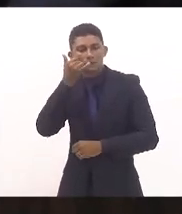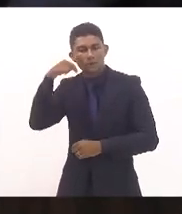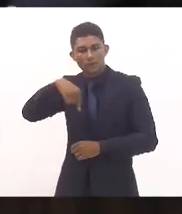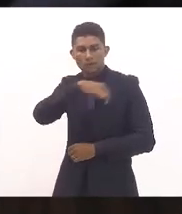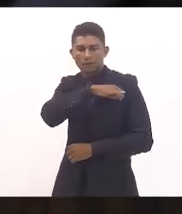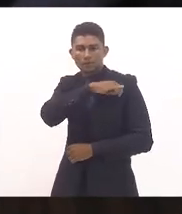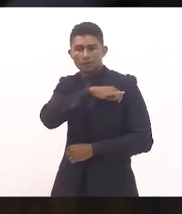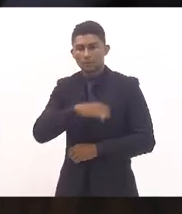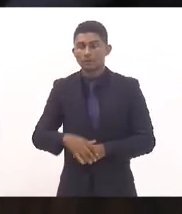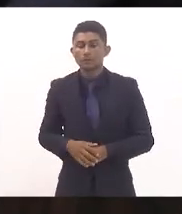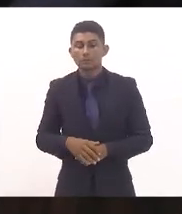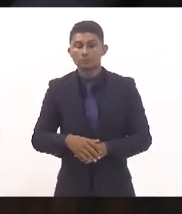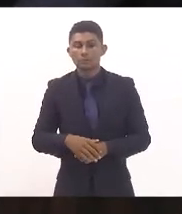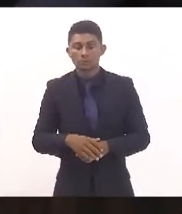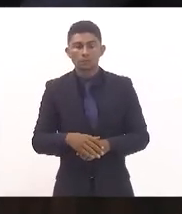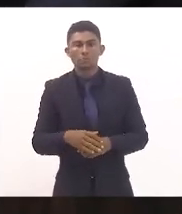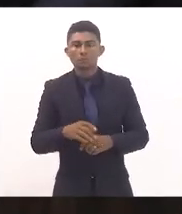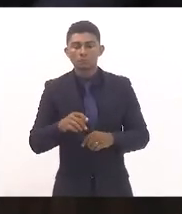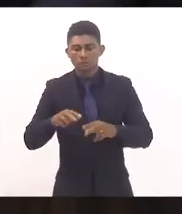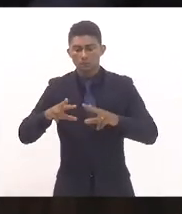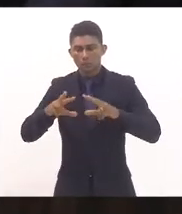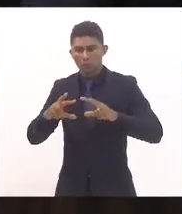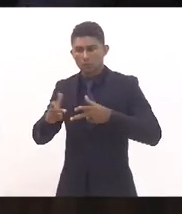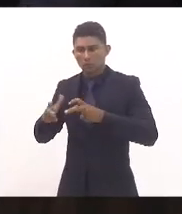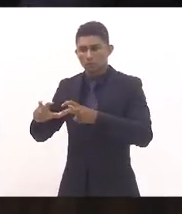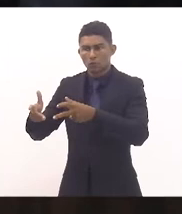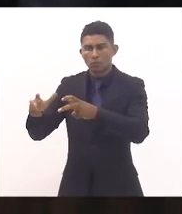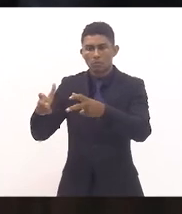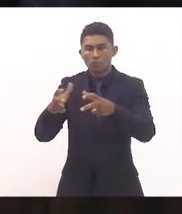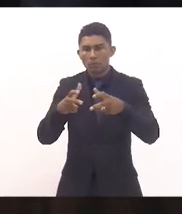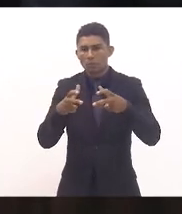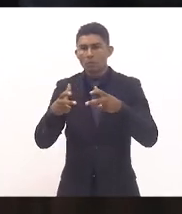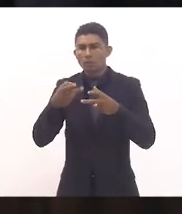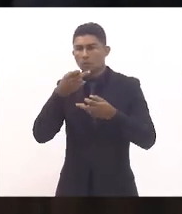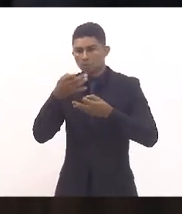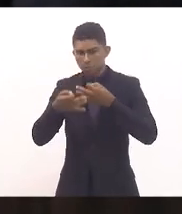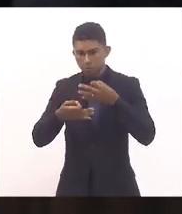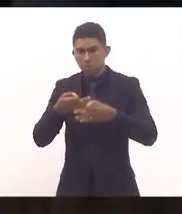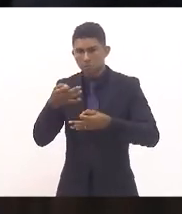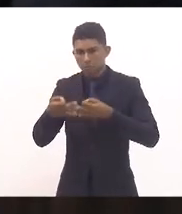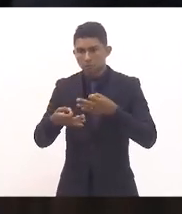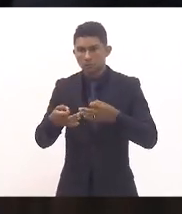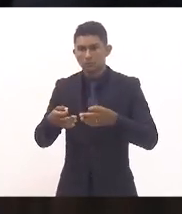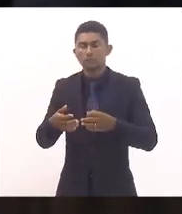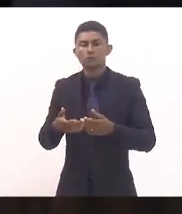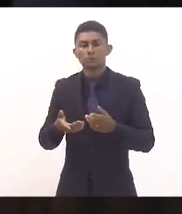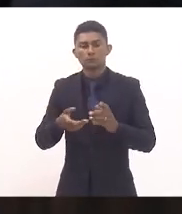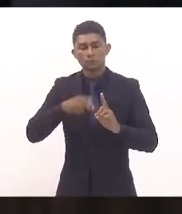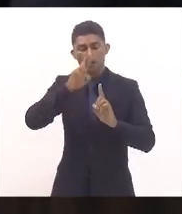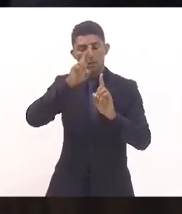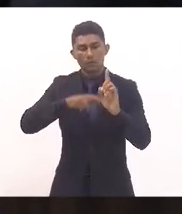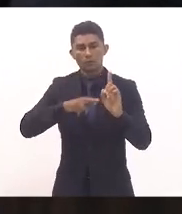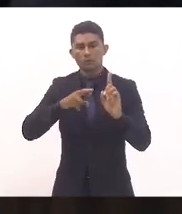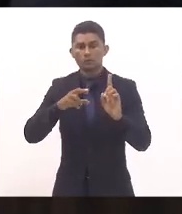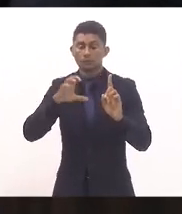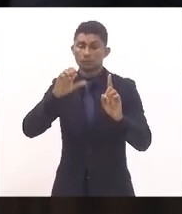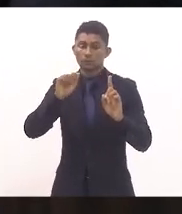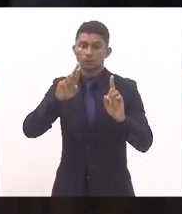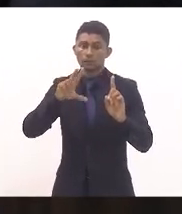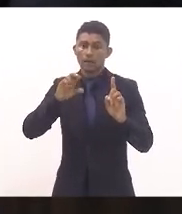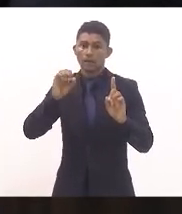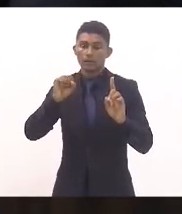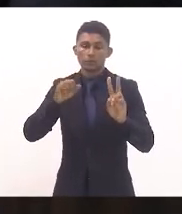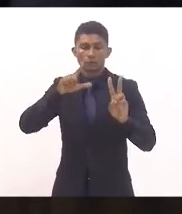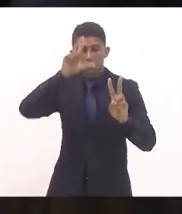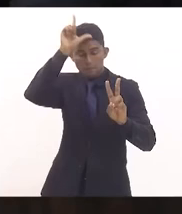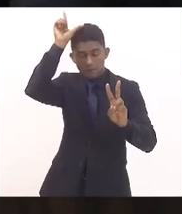juridicidade, defesa do consumidor, favorável. Economia, indústria e comércio, favorável. De orçamento, favorável. Relatores Carlos Mink, Luiz Paulo,